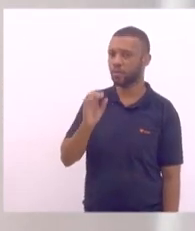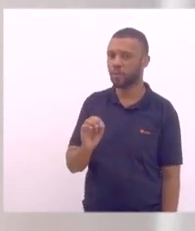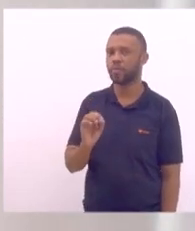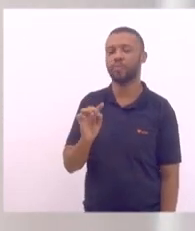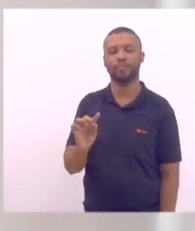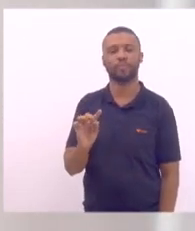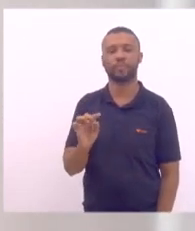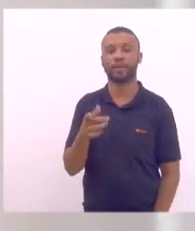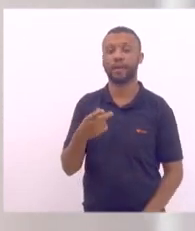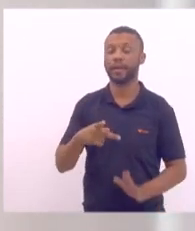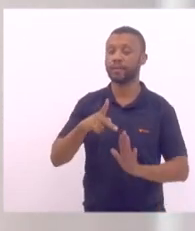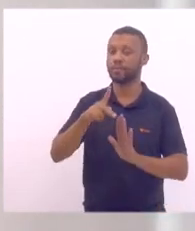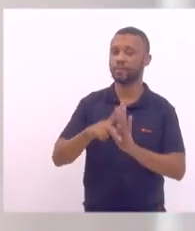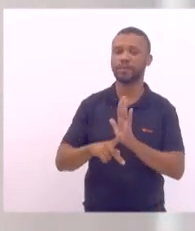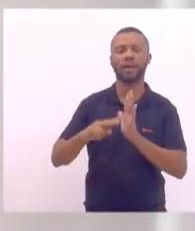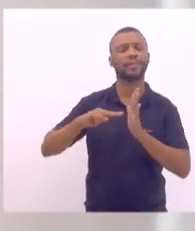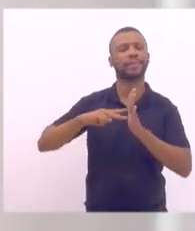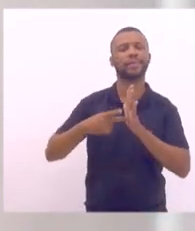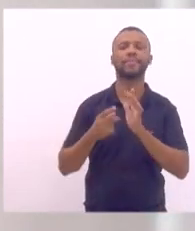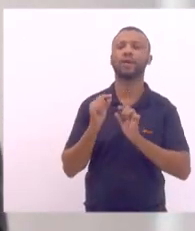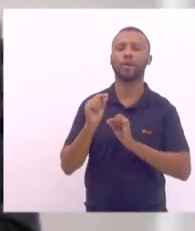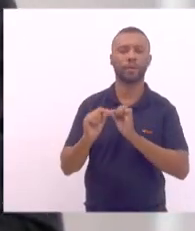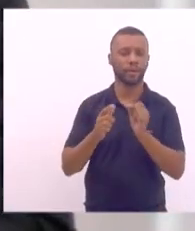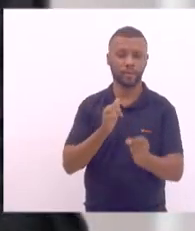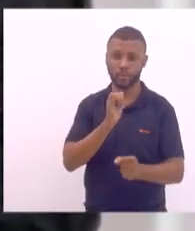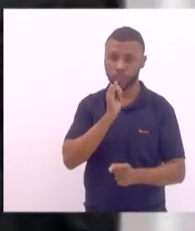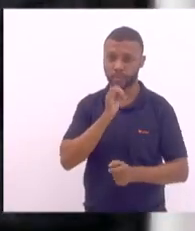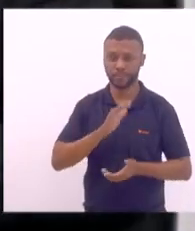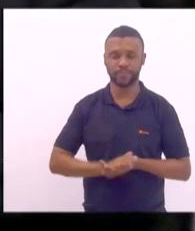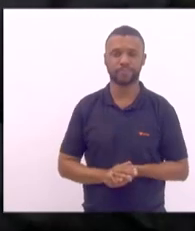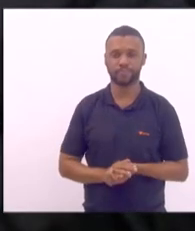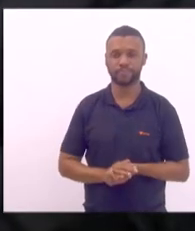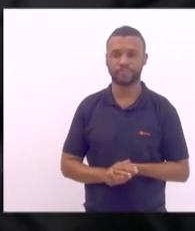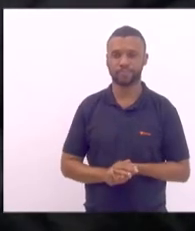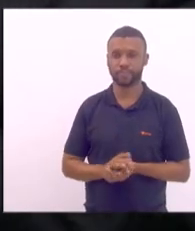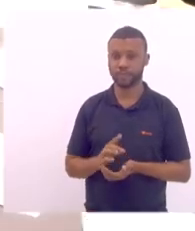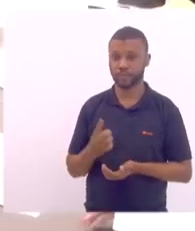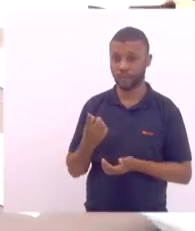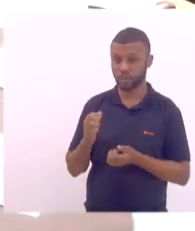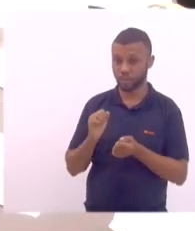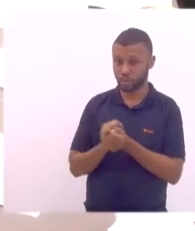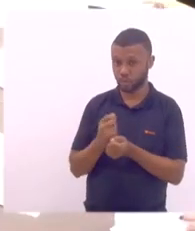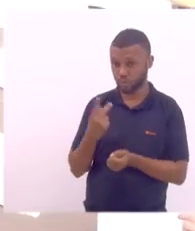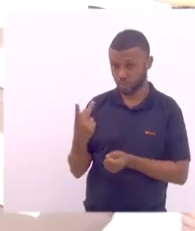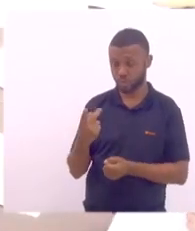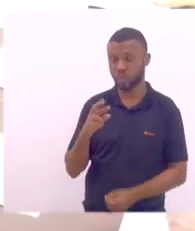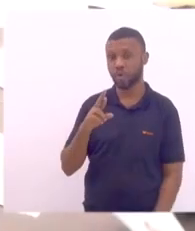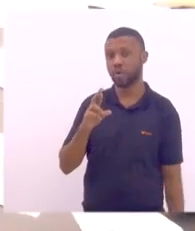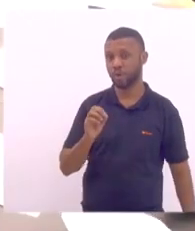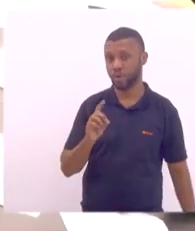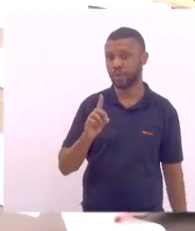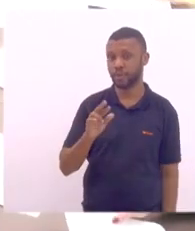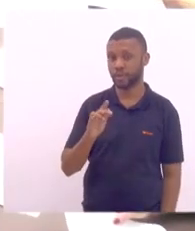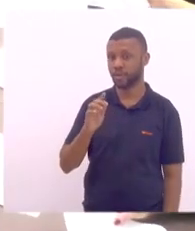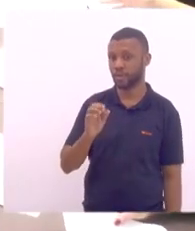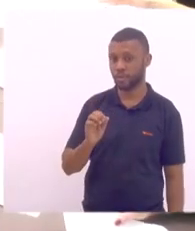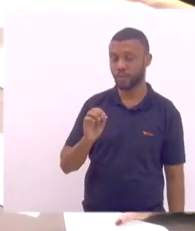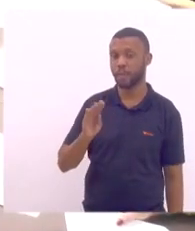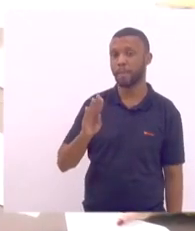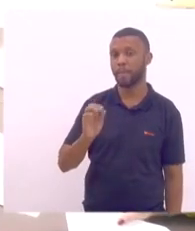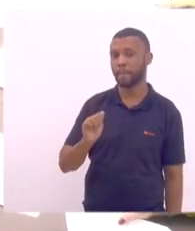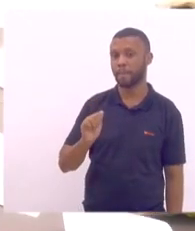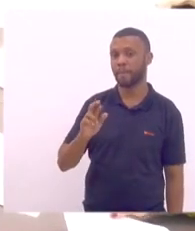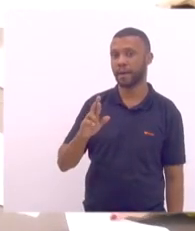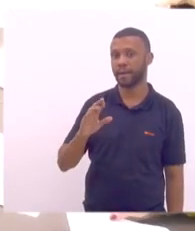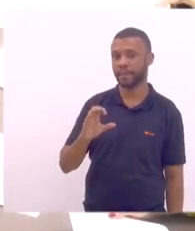esse projeto é o seguinte... Nós conversamos, estou eu e o Rodrigo Bacelar, desde a semana passada,